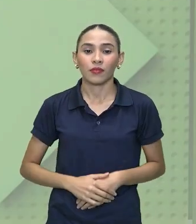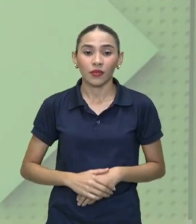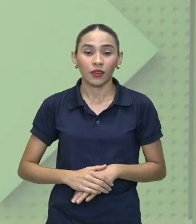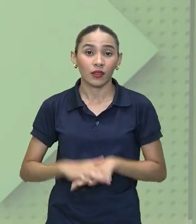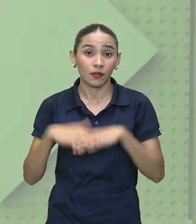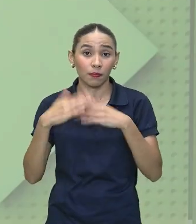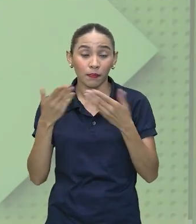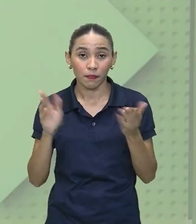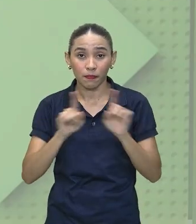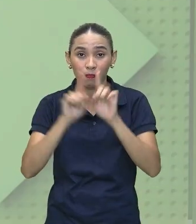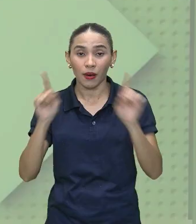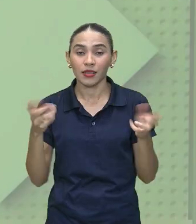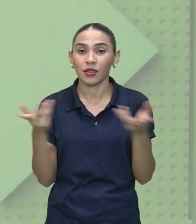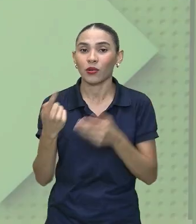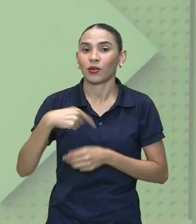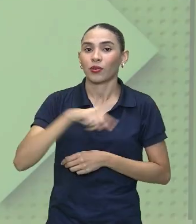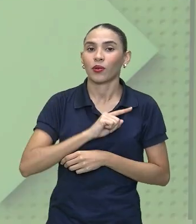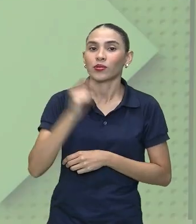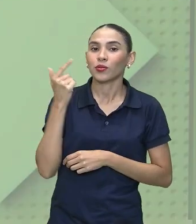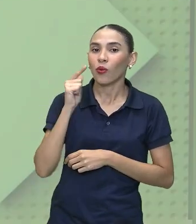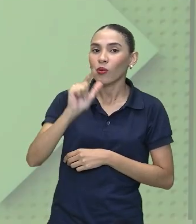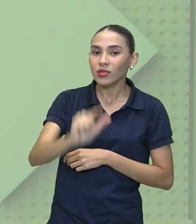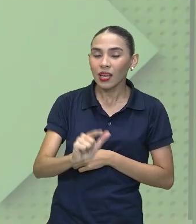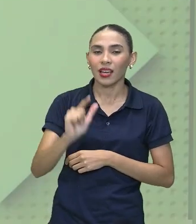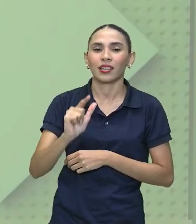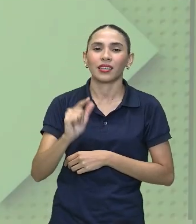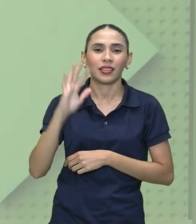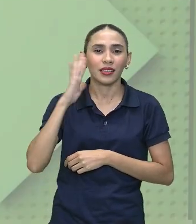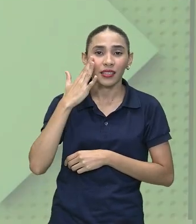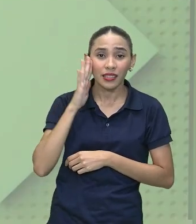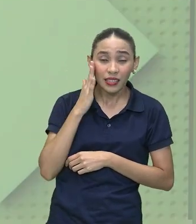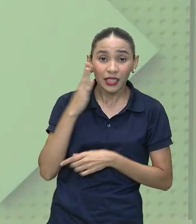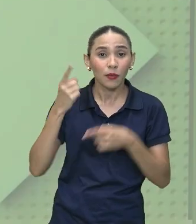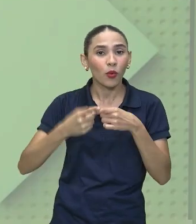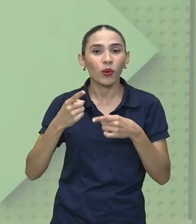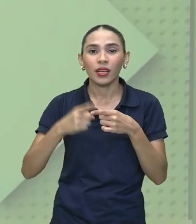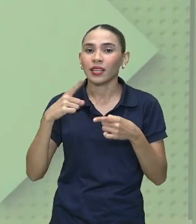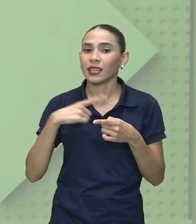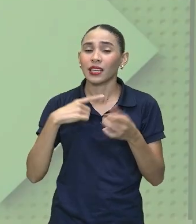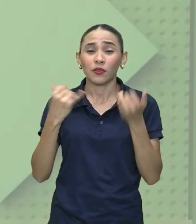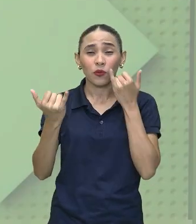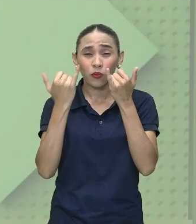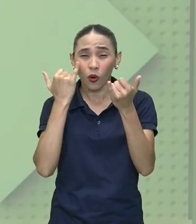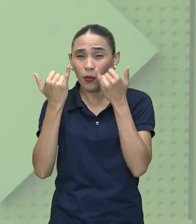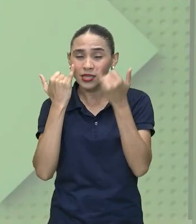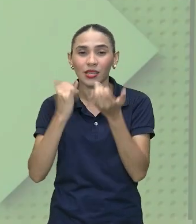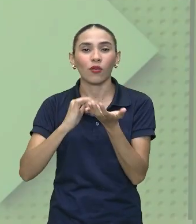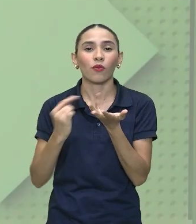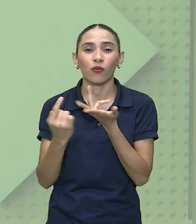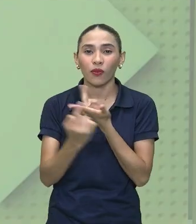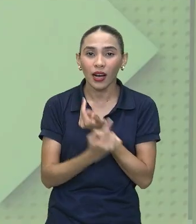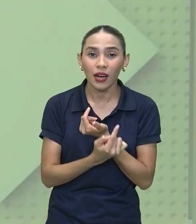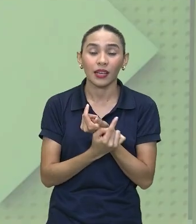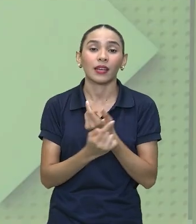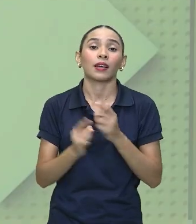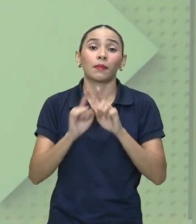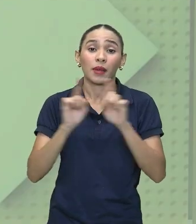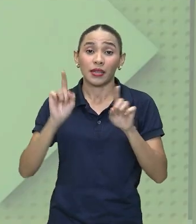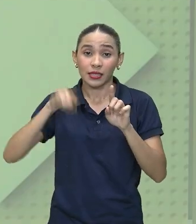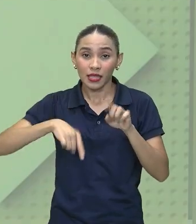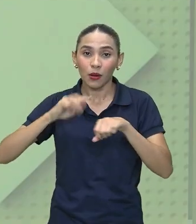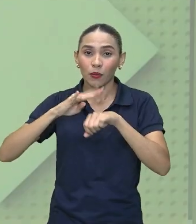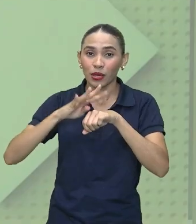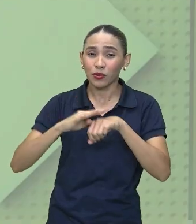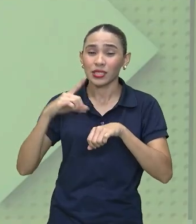Sendo que agora a gente já consegue ter muitas informações sobre essa doença. Ainda é uma doença que causa